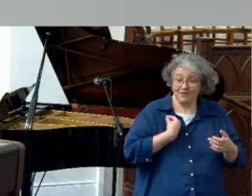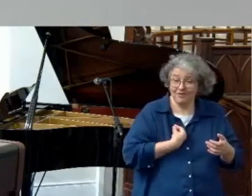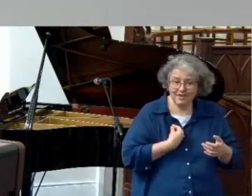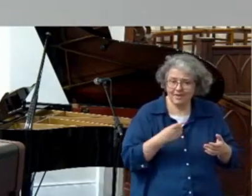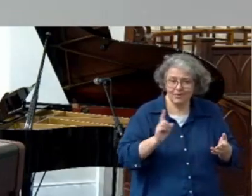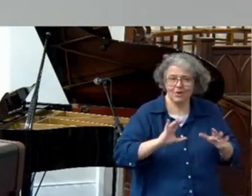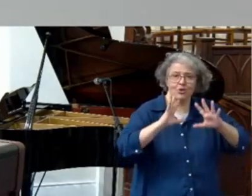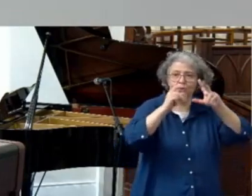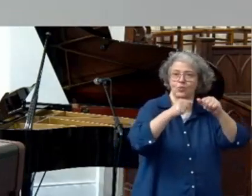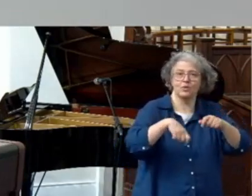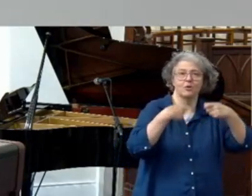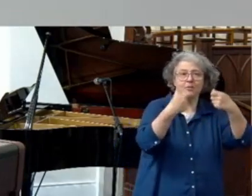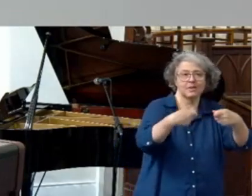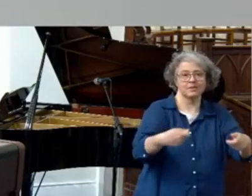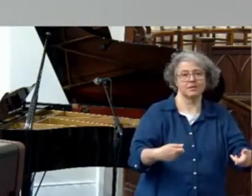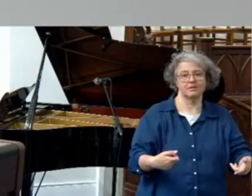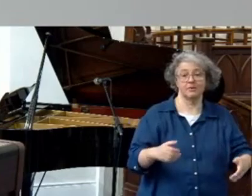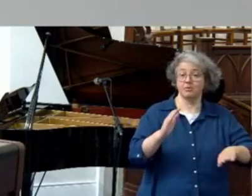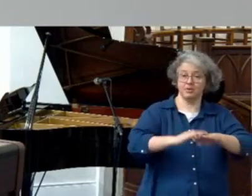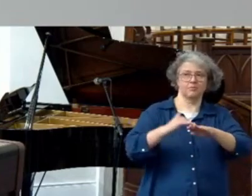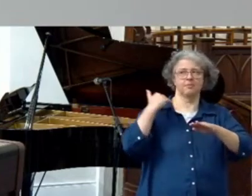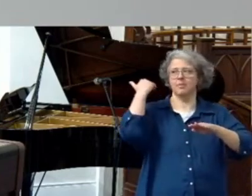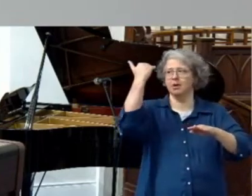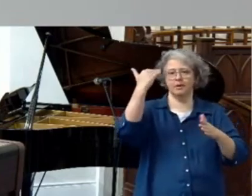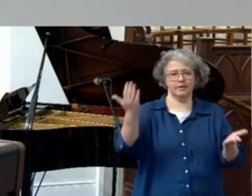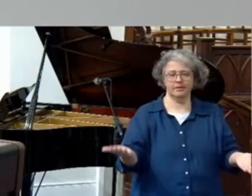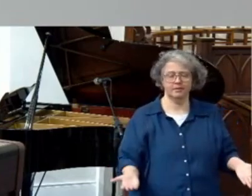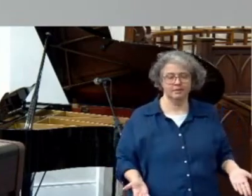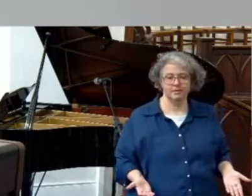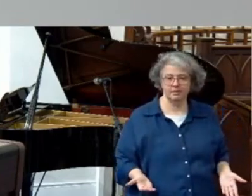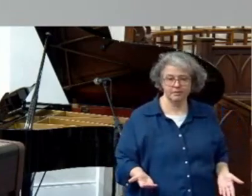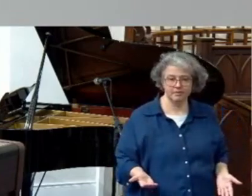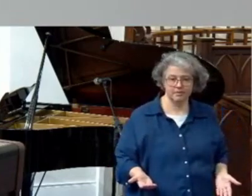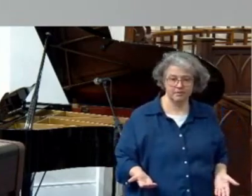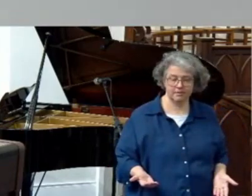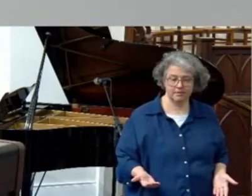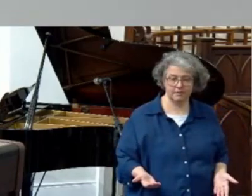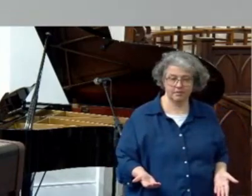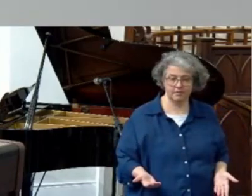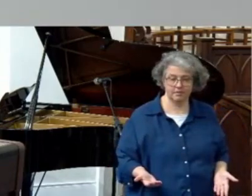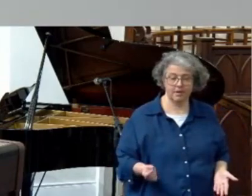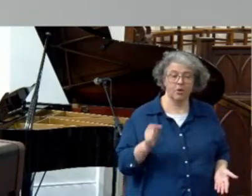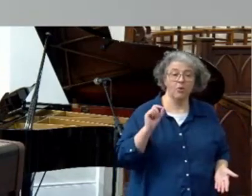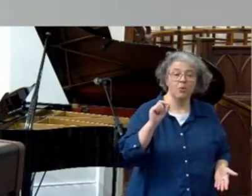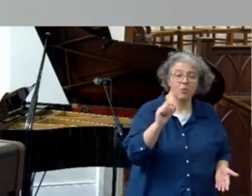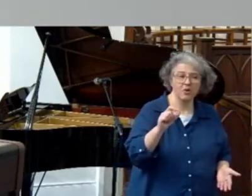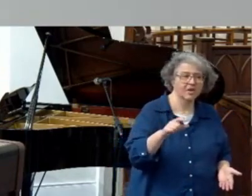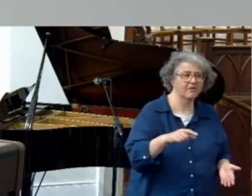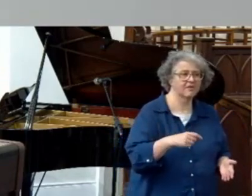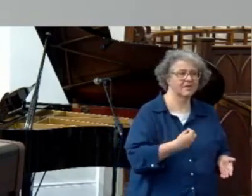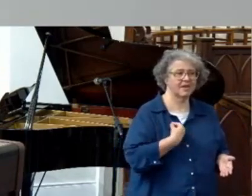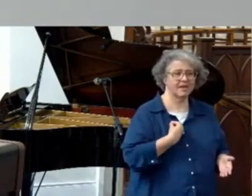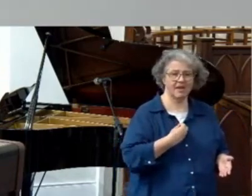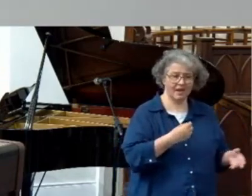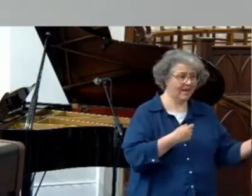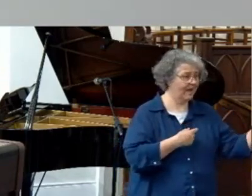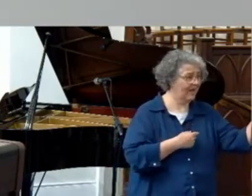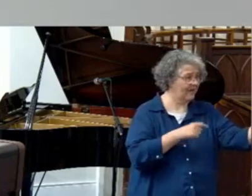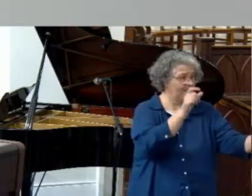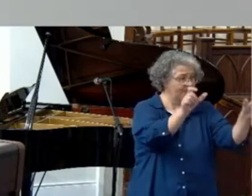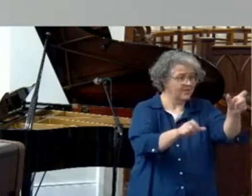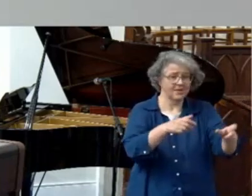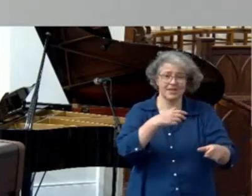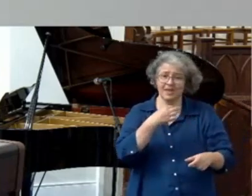vida que eu tenho. Esse era o pensamento de Spurgeon. Aqueles que acham que a sua vida é suficiente,